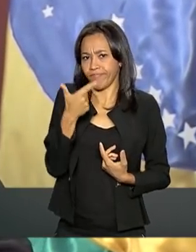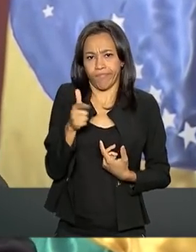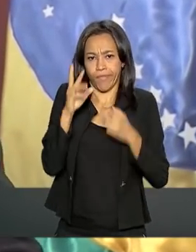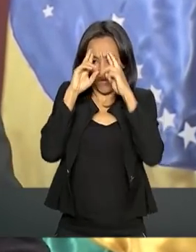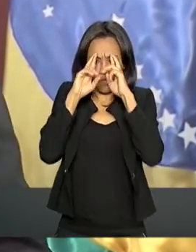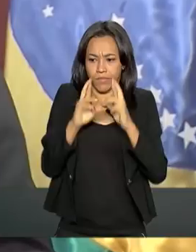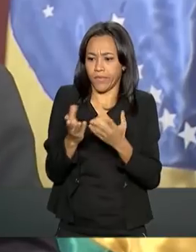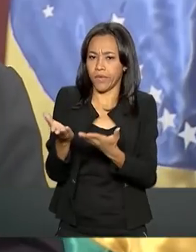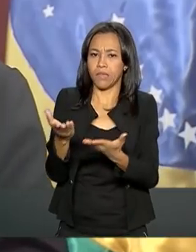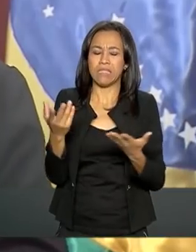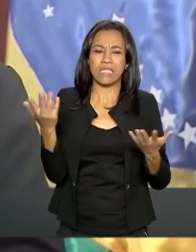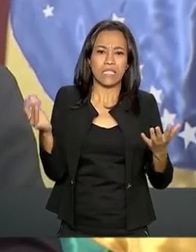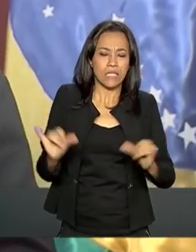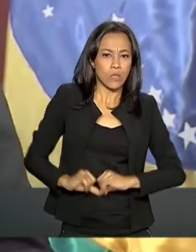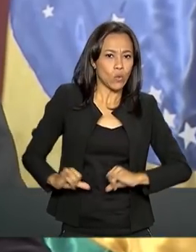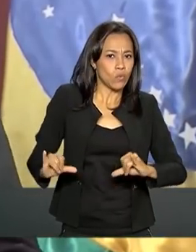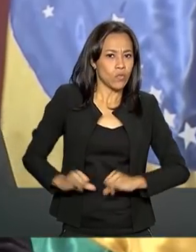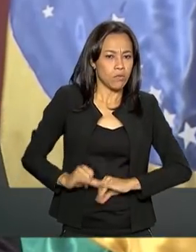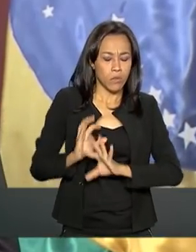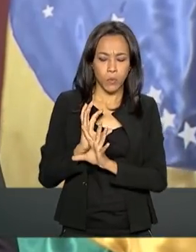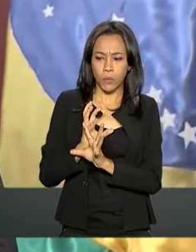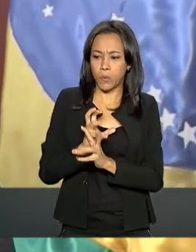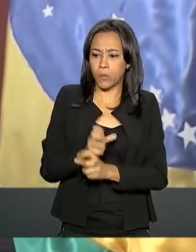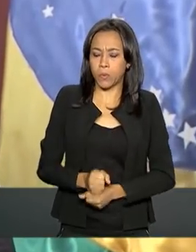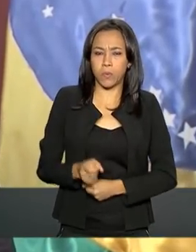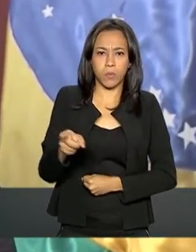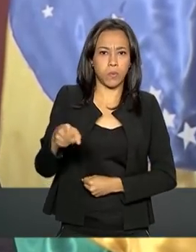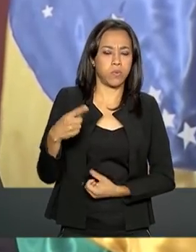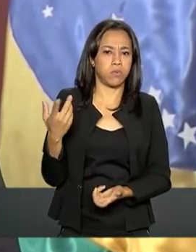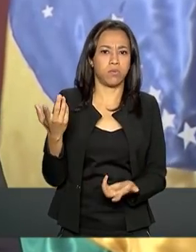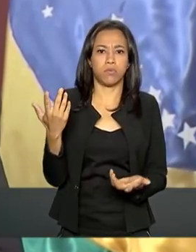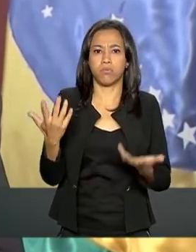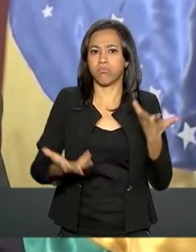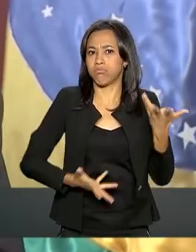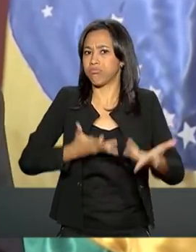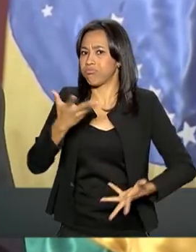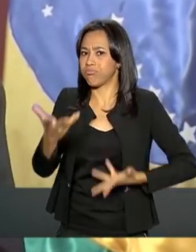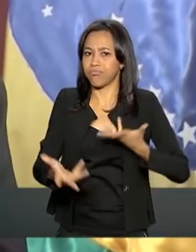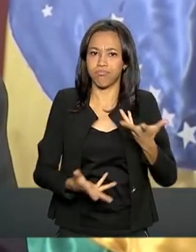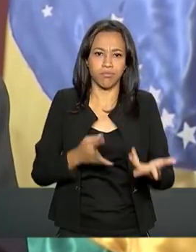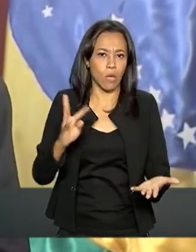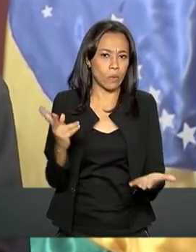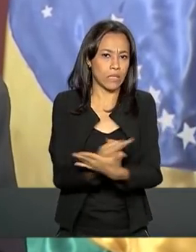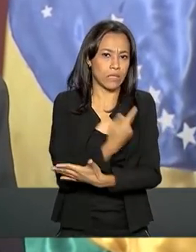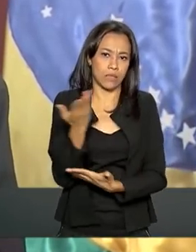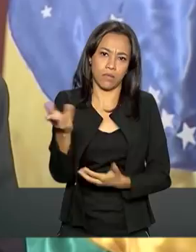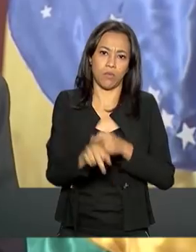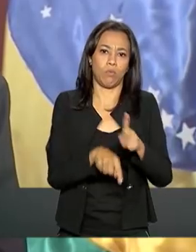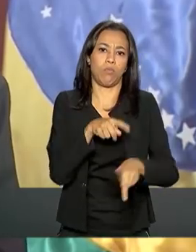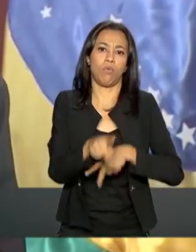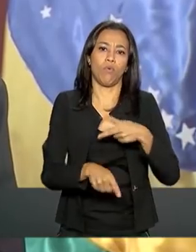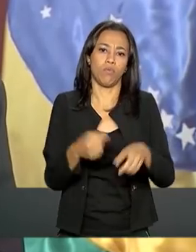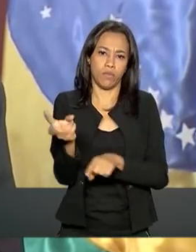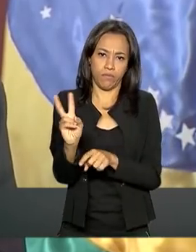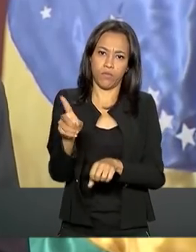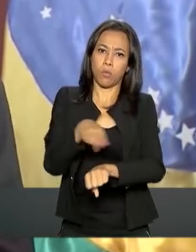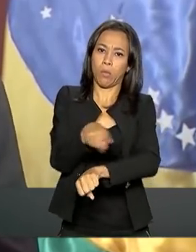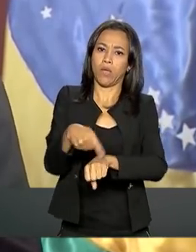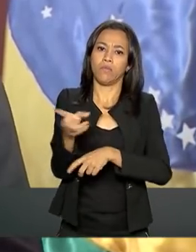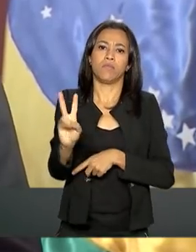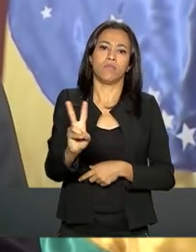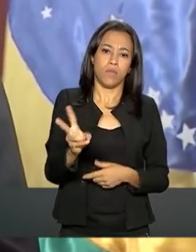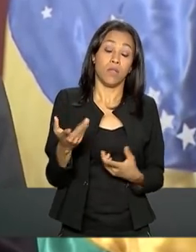gerando uma dor e um sofrimento, uma crise humanitária de uma grande proporção para o seu povo. Gostaria também